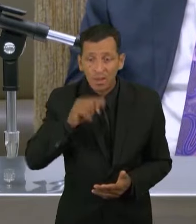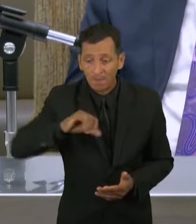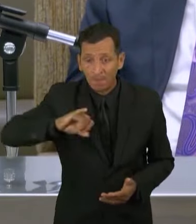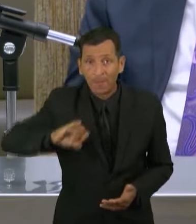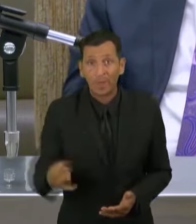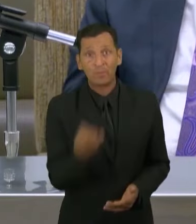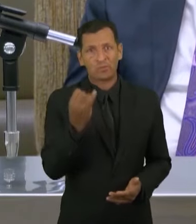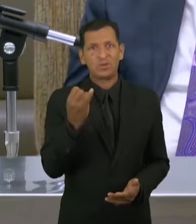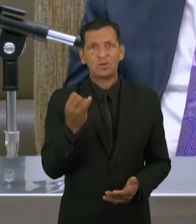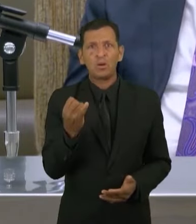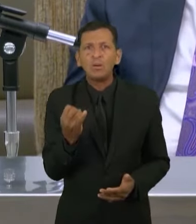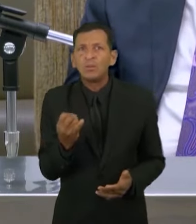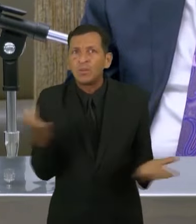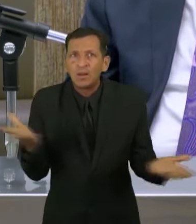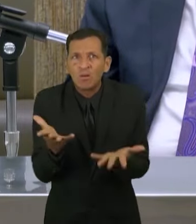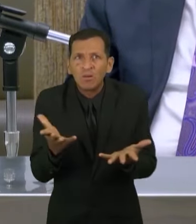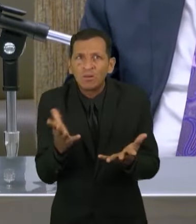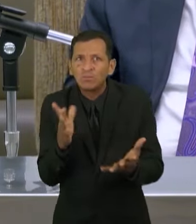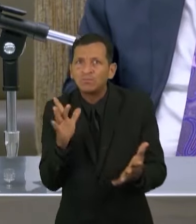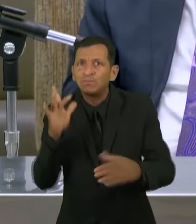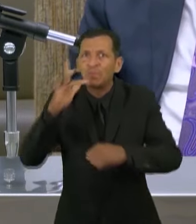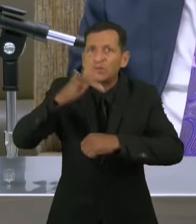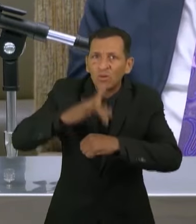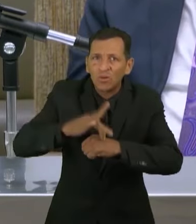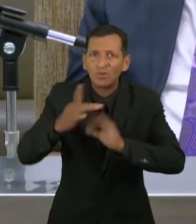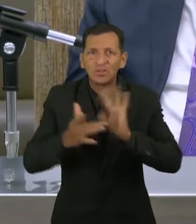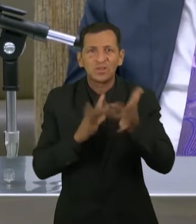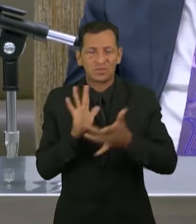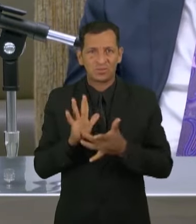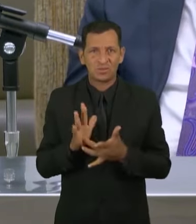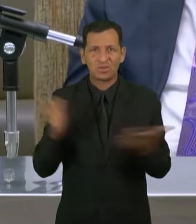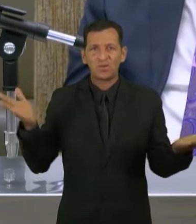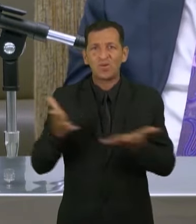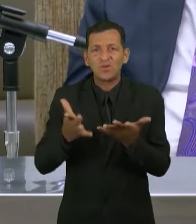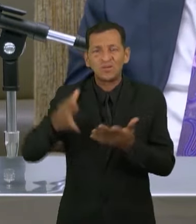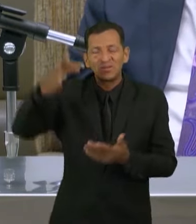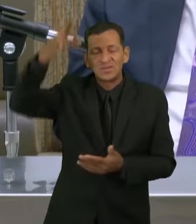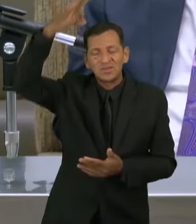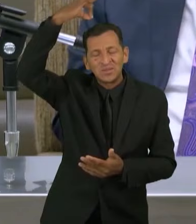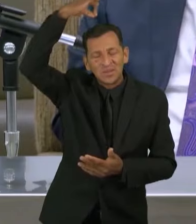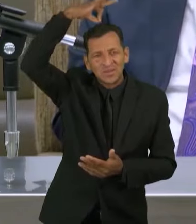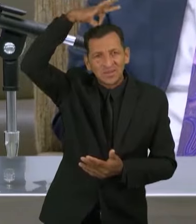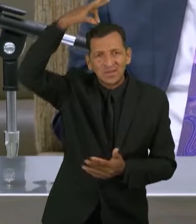Fica uma pergunta do Espírito Santo para você nessa noite.